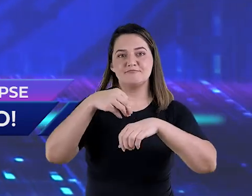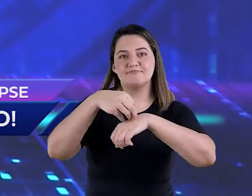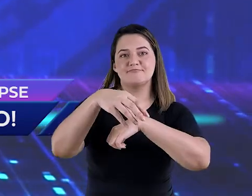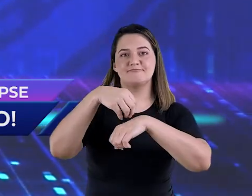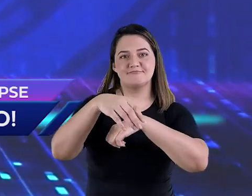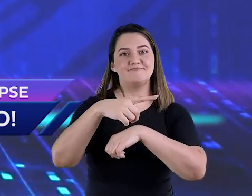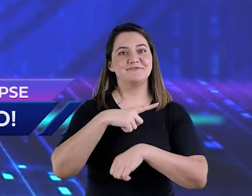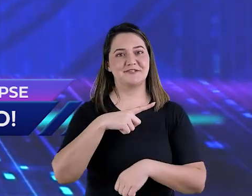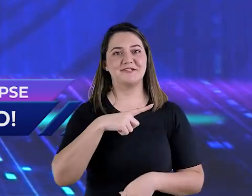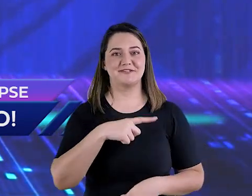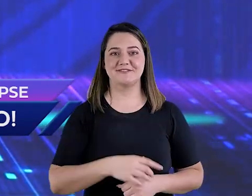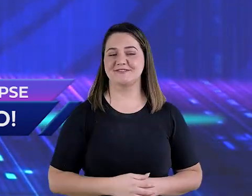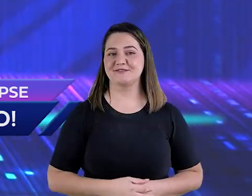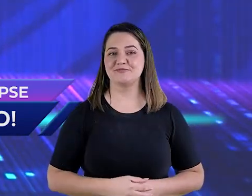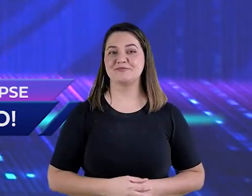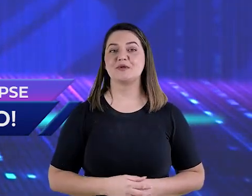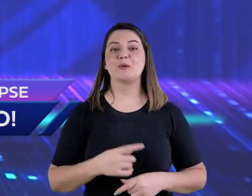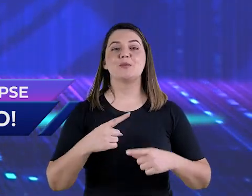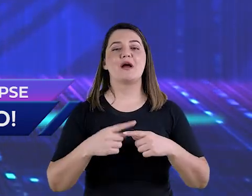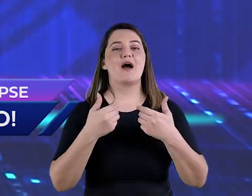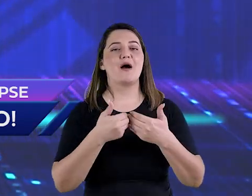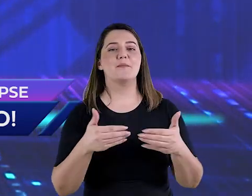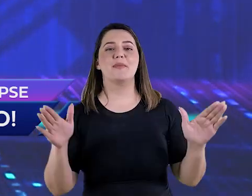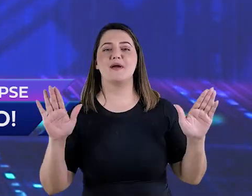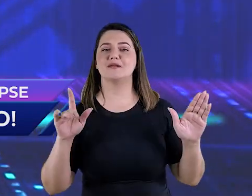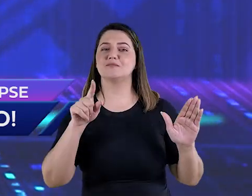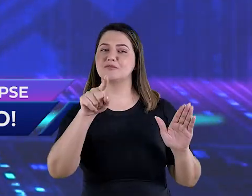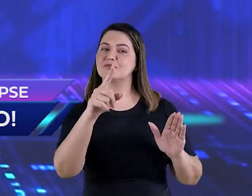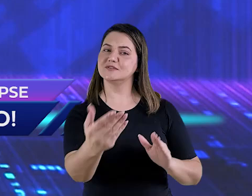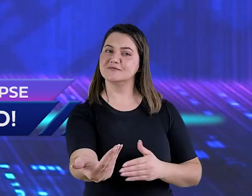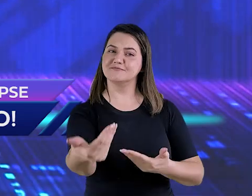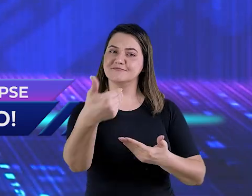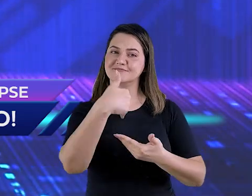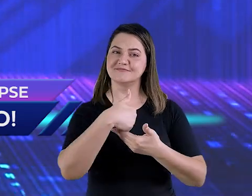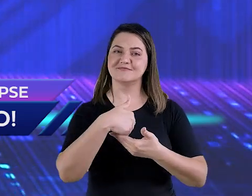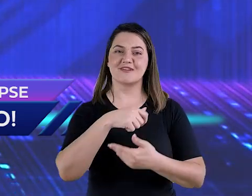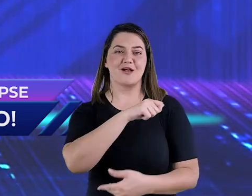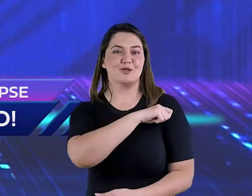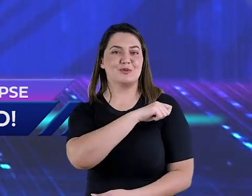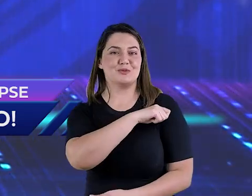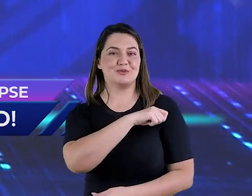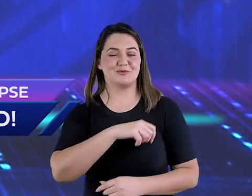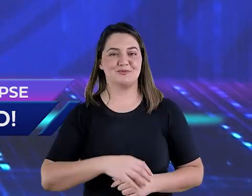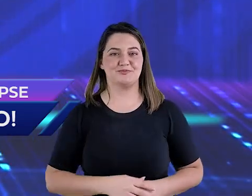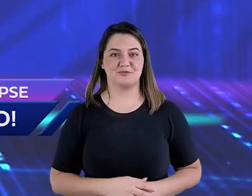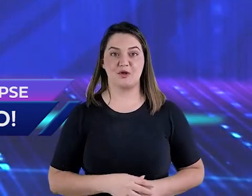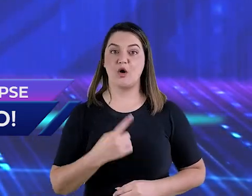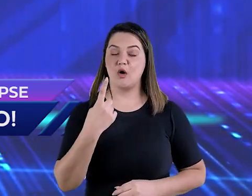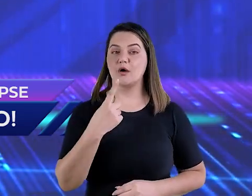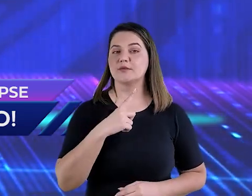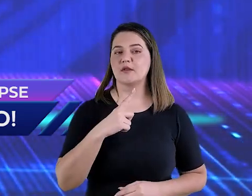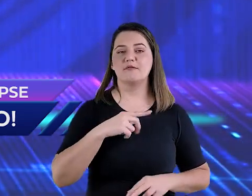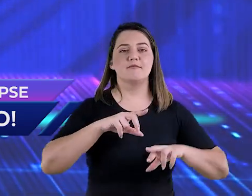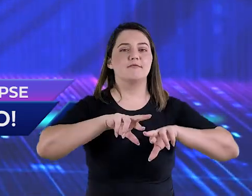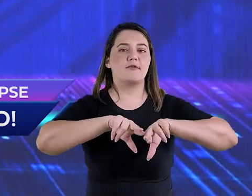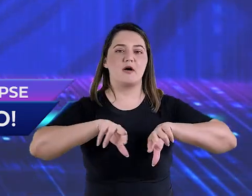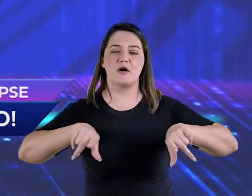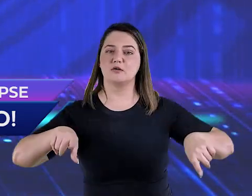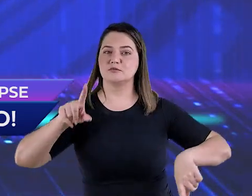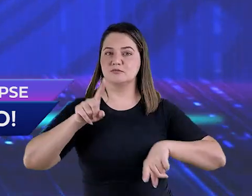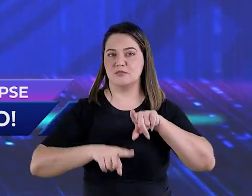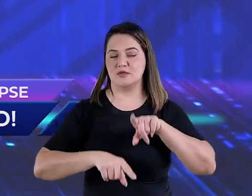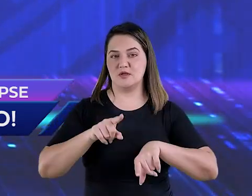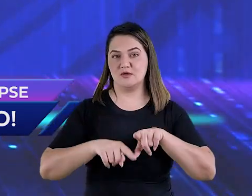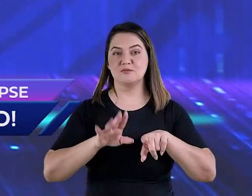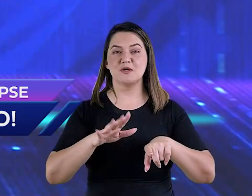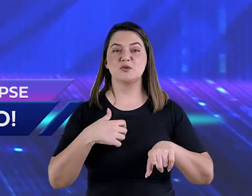mundo. É isso mesmo, a escola bíblica que está aberta para lhe receber hoje como aluno. Eu quero te apresentar um dos materiais que nós temos